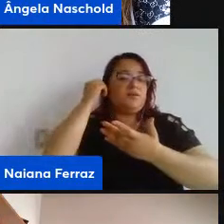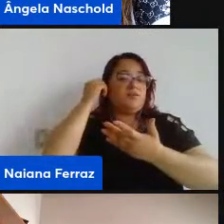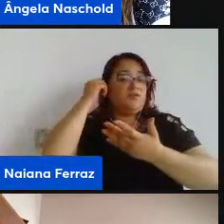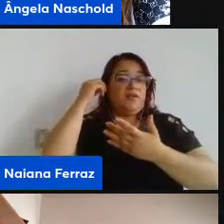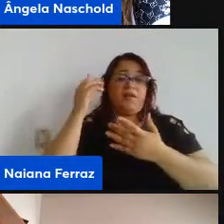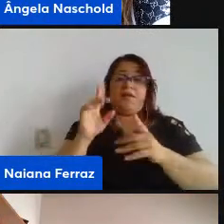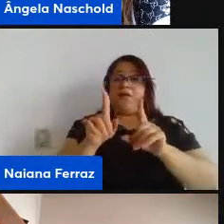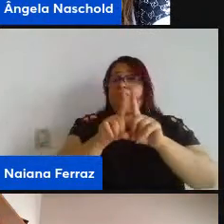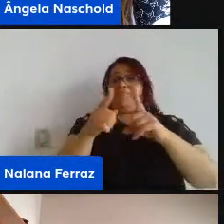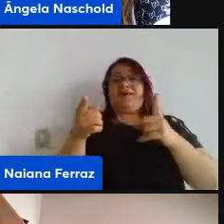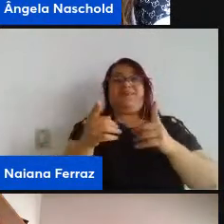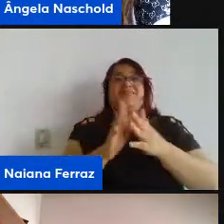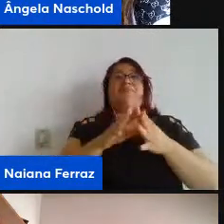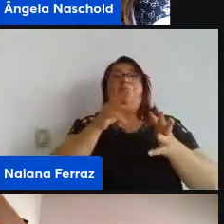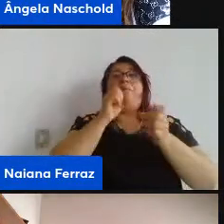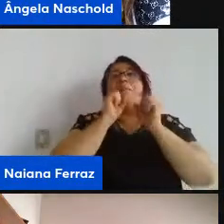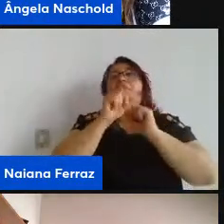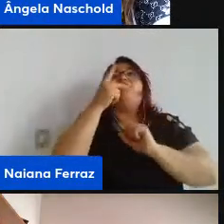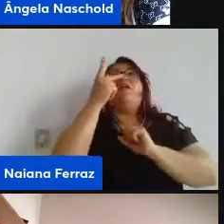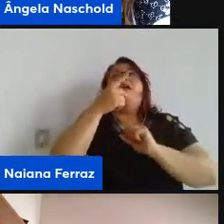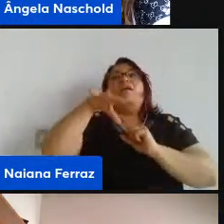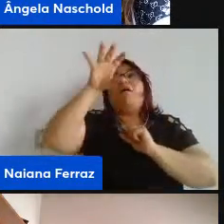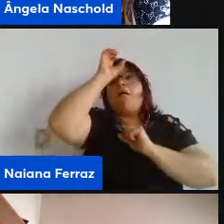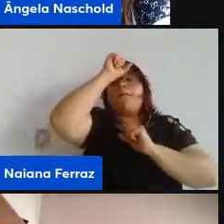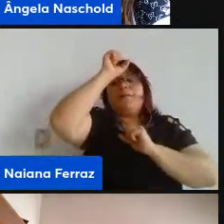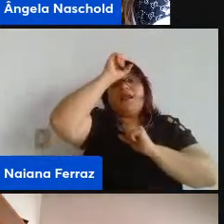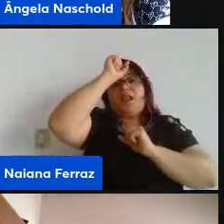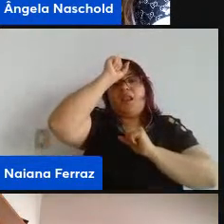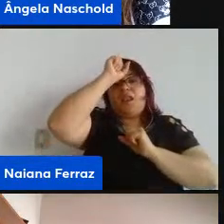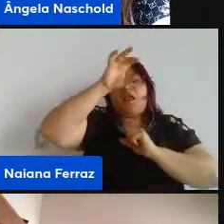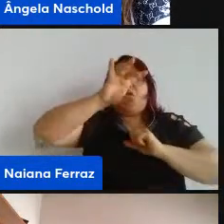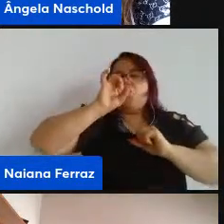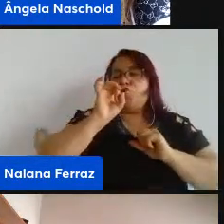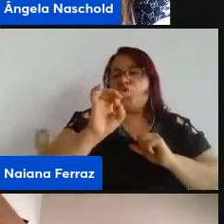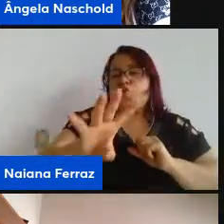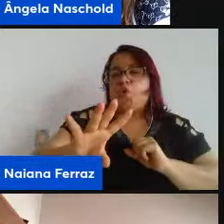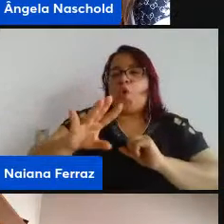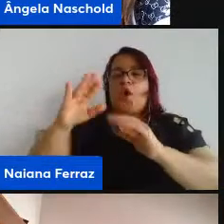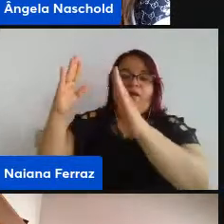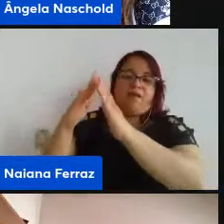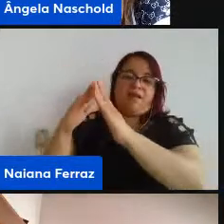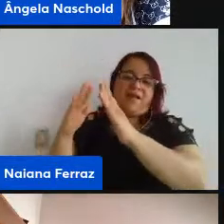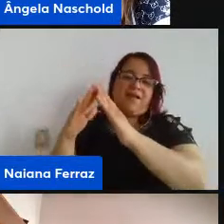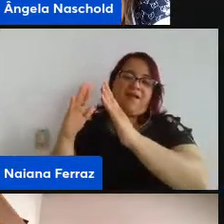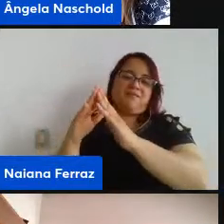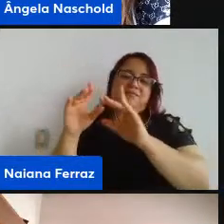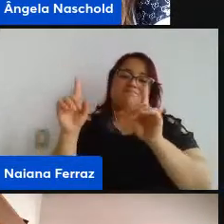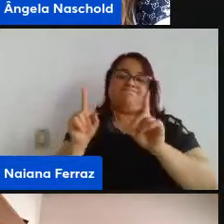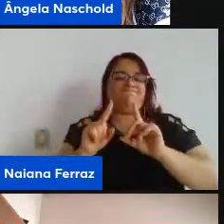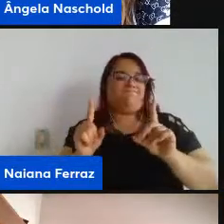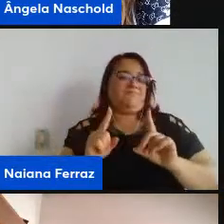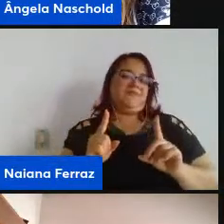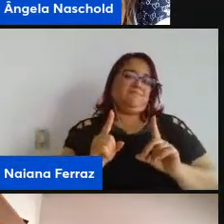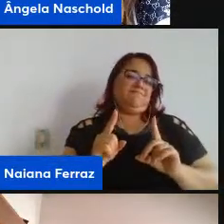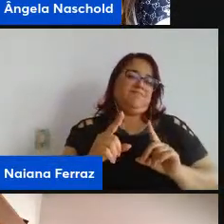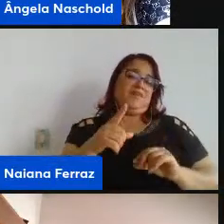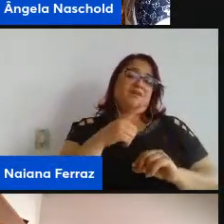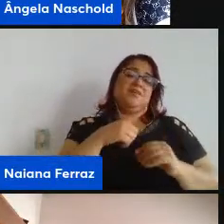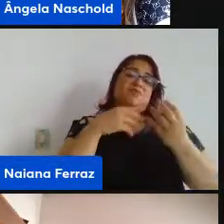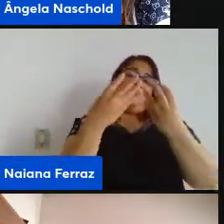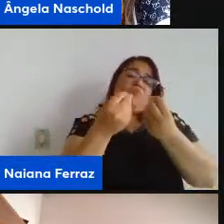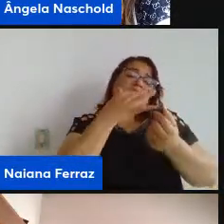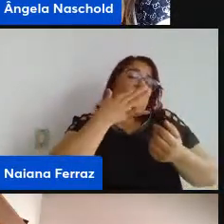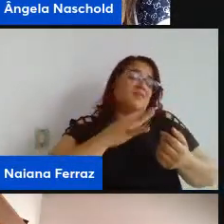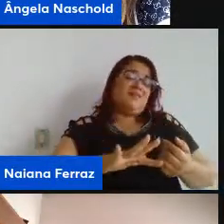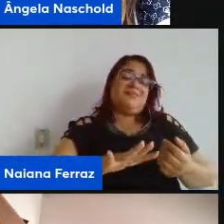a aprendizagem como um resultado de lição de casa. Nós temos muitas crianças que não têm